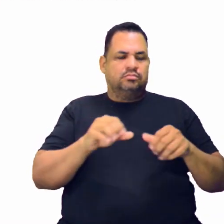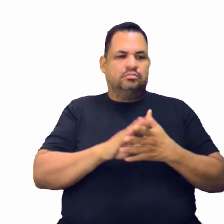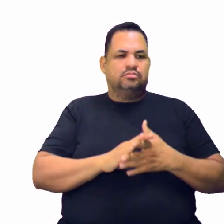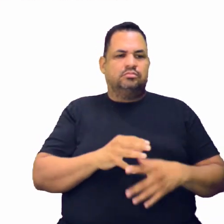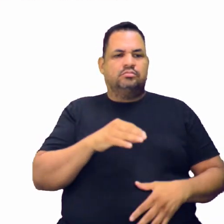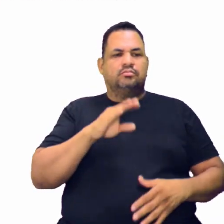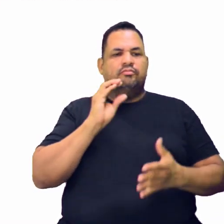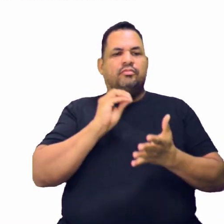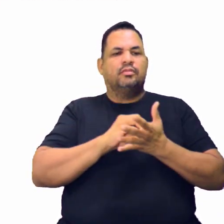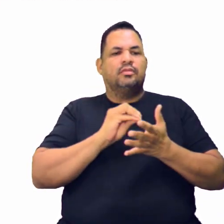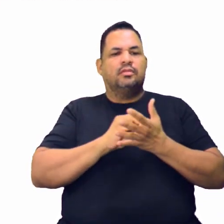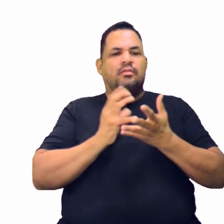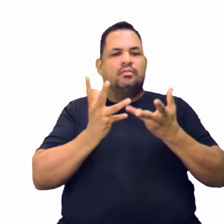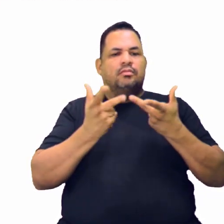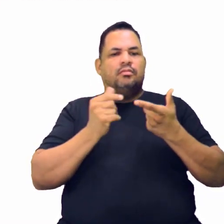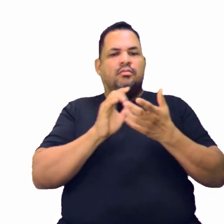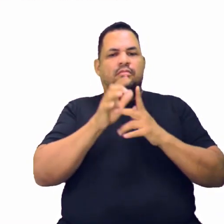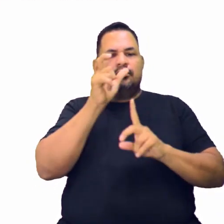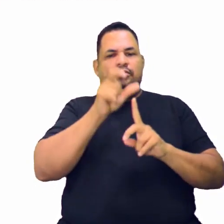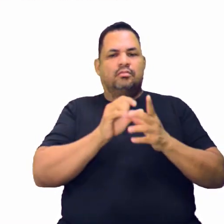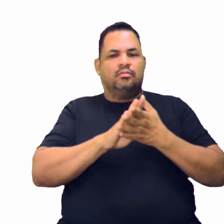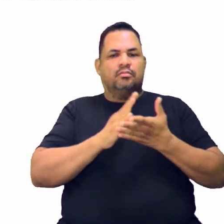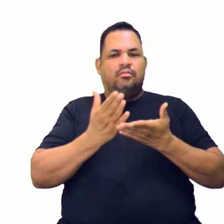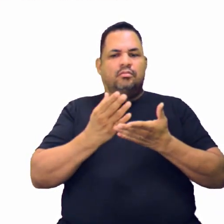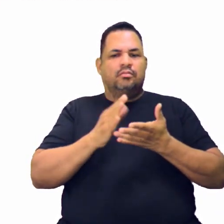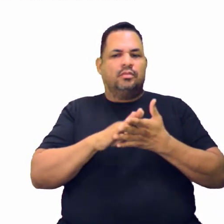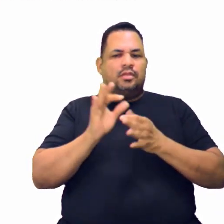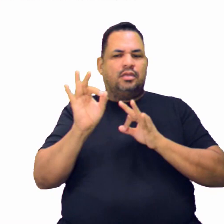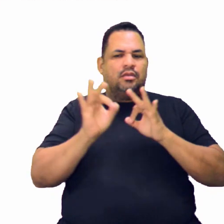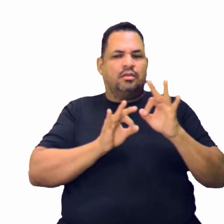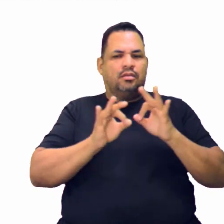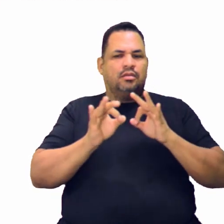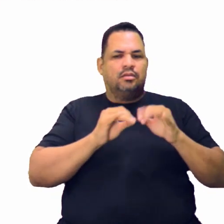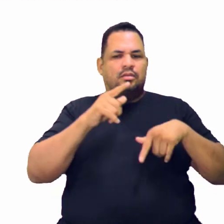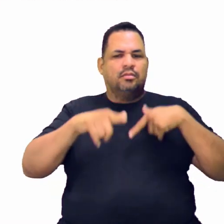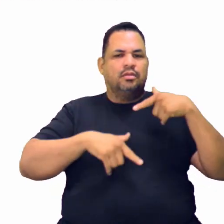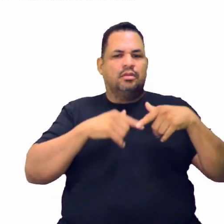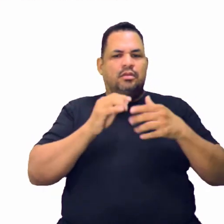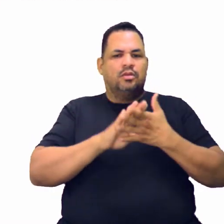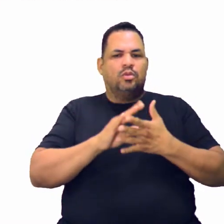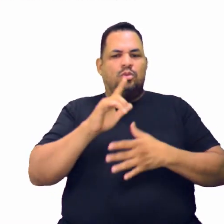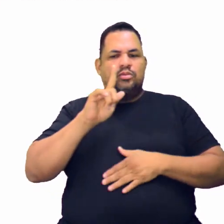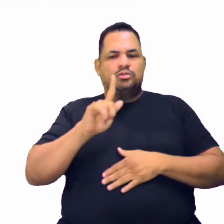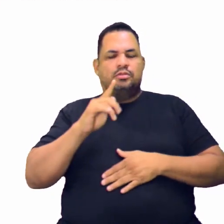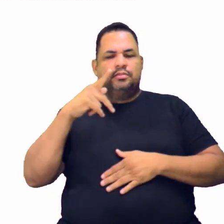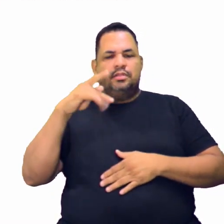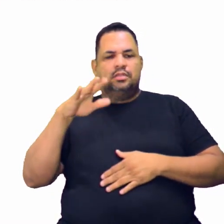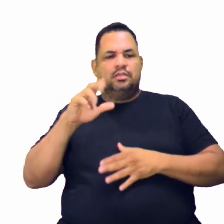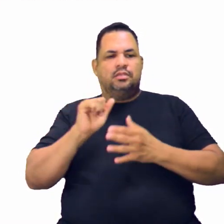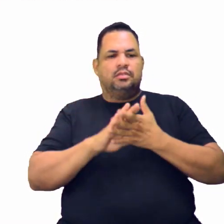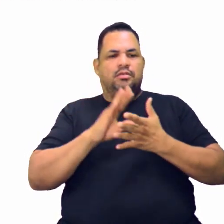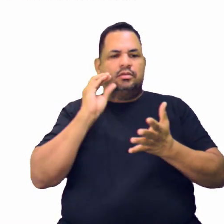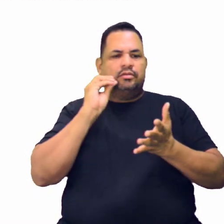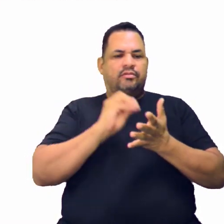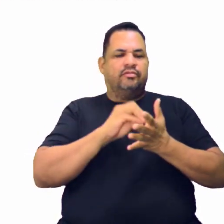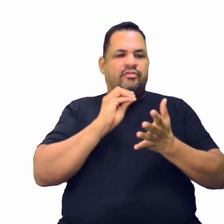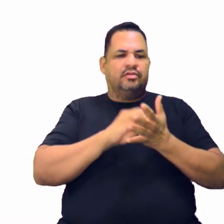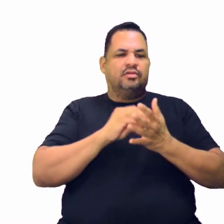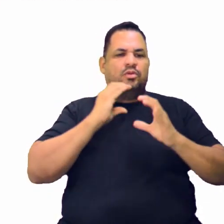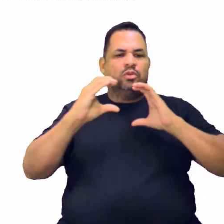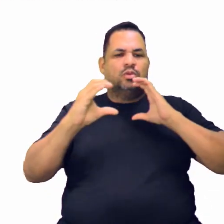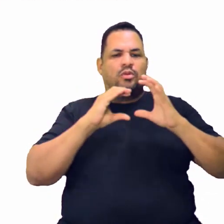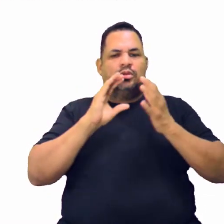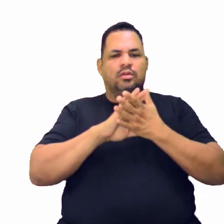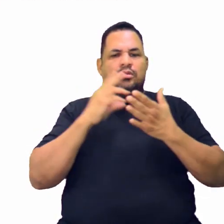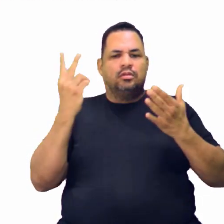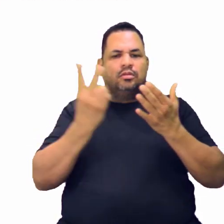B. A falta de habilidade do personagem operar o localizador geográfico. C. Falha de comunicação